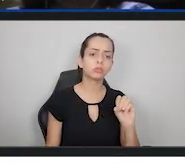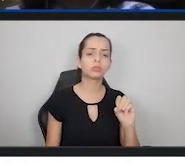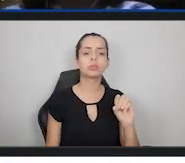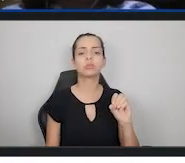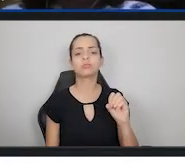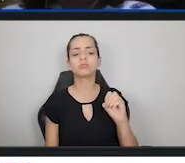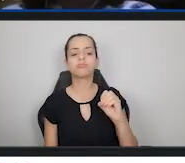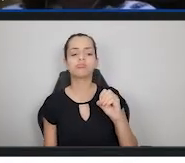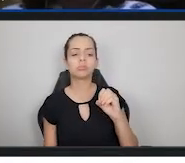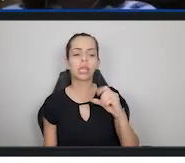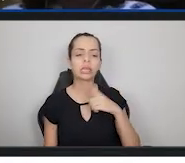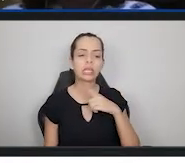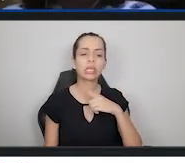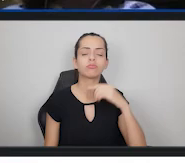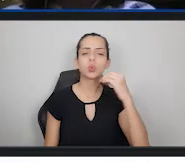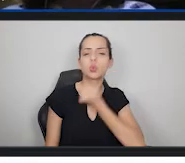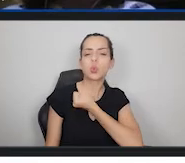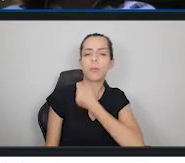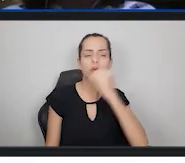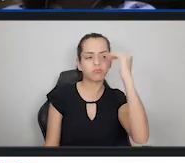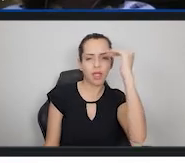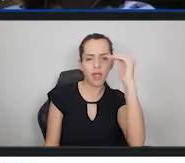EPE.